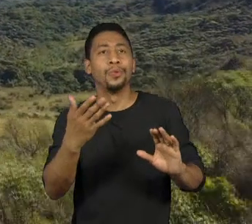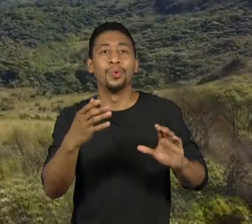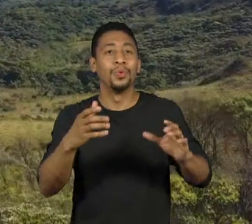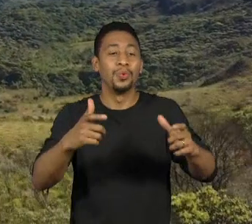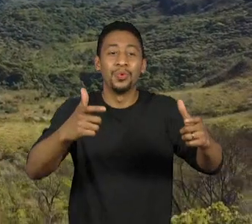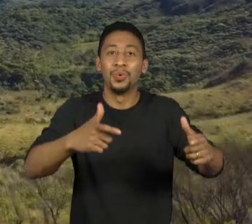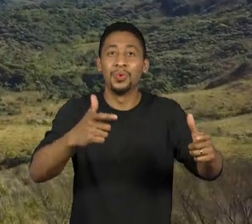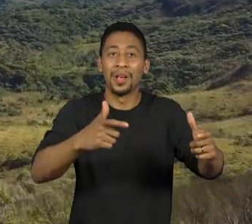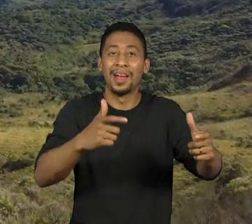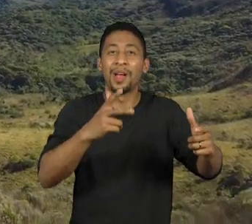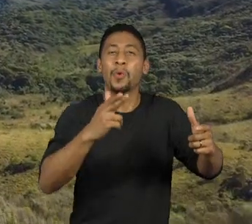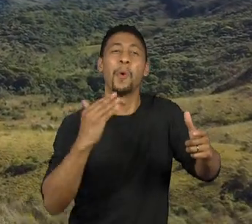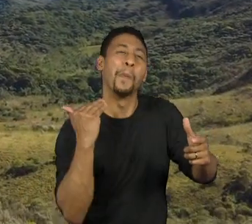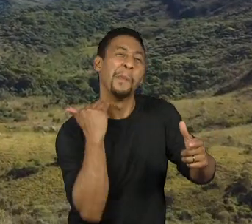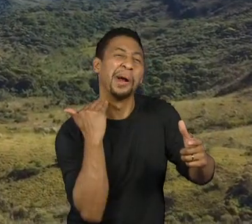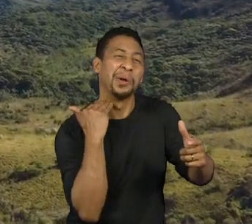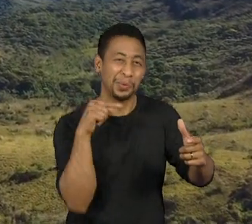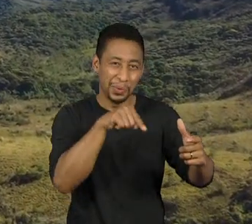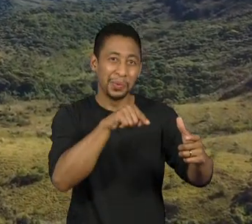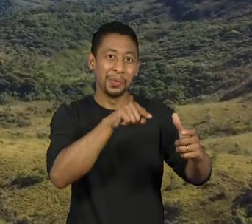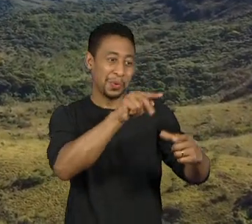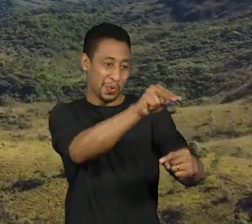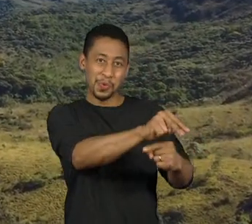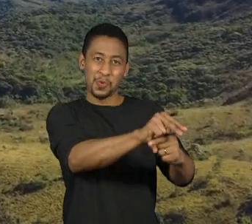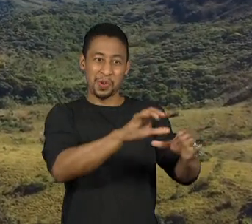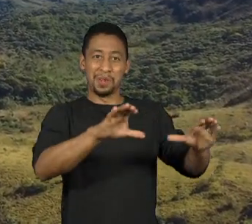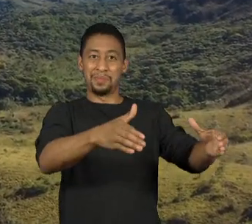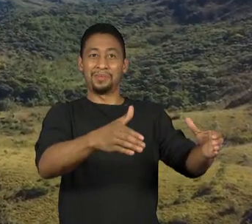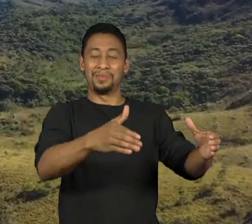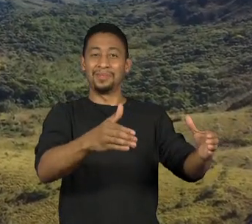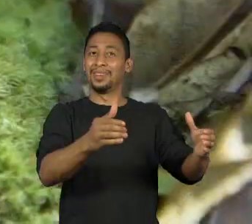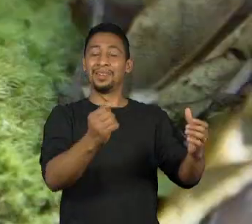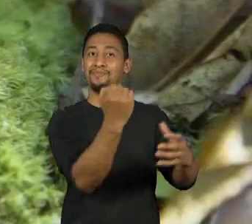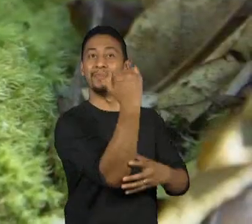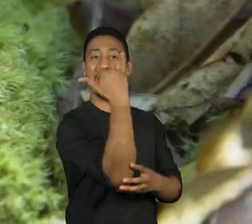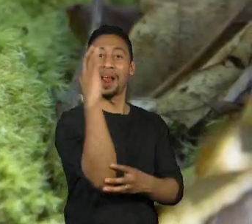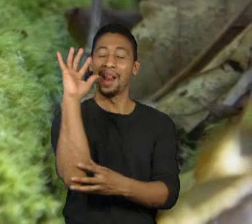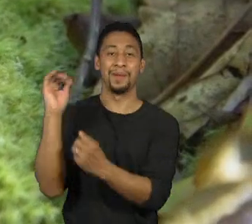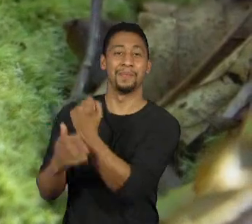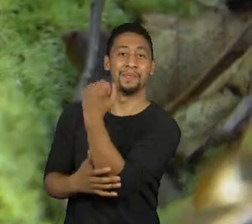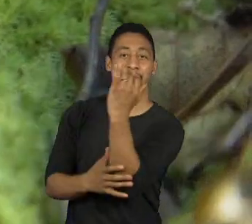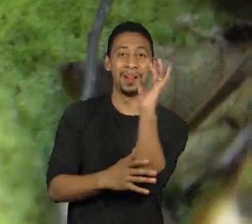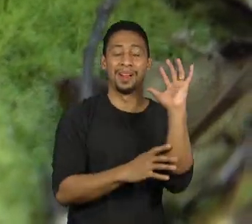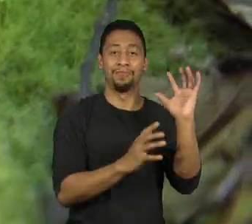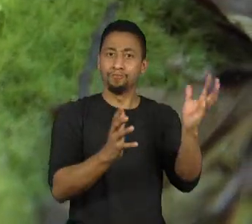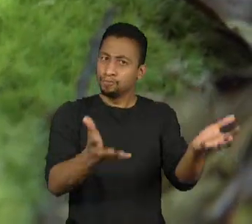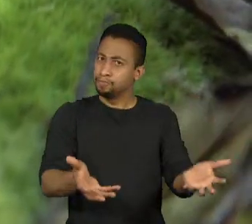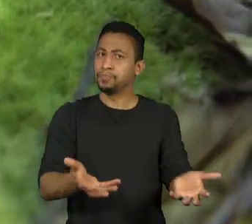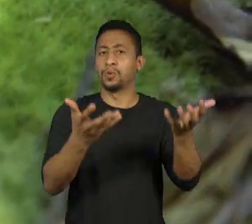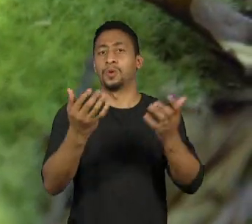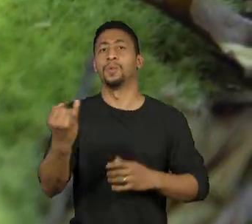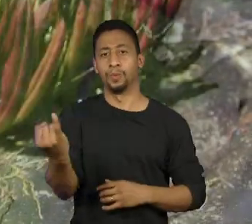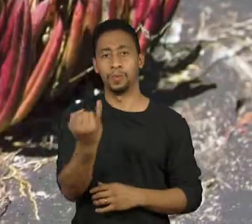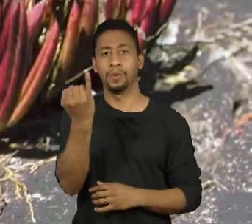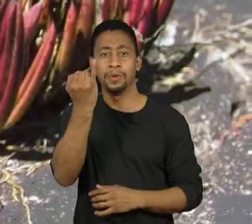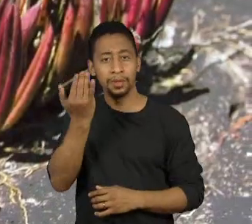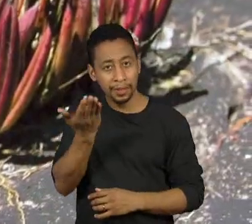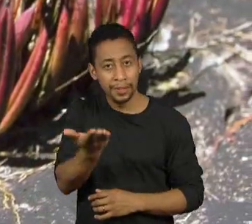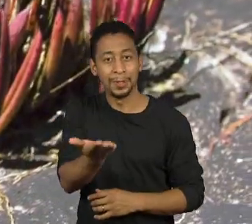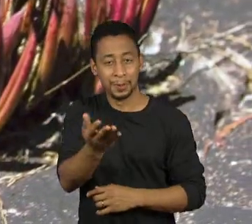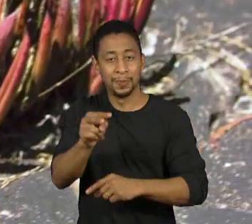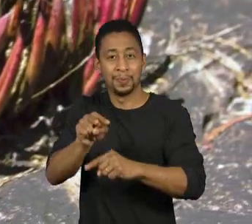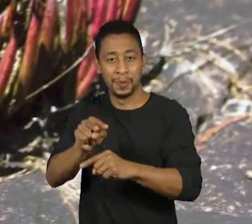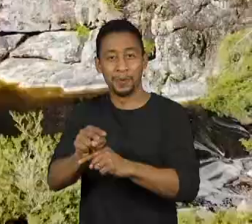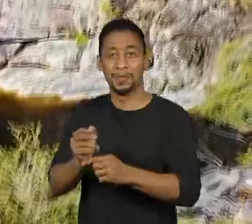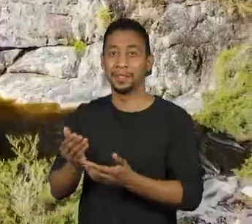de genético, ao ar livre, né? Isso eleva a importância da unidade de conservação nesse contexto regional.